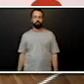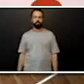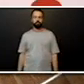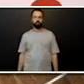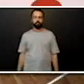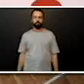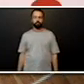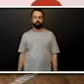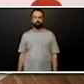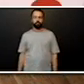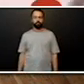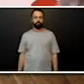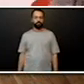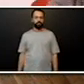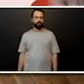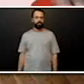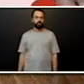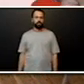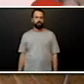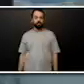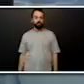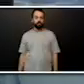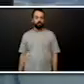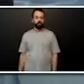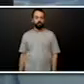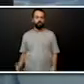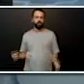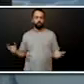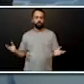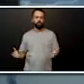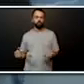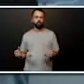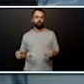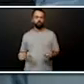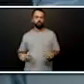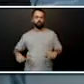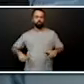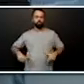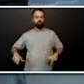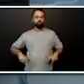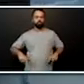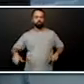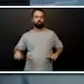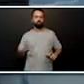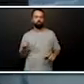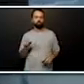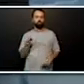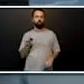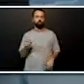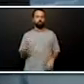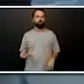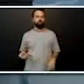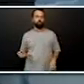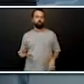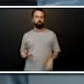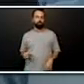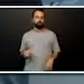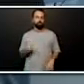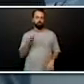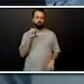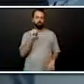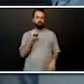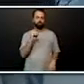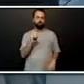Só que, o que trabalharemos hoje? O zero. Para que